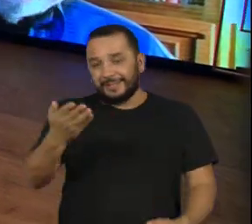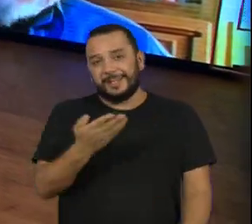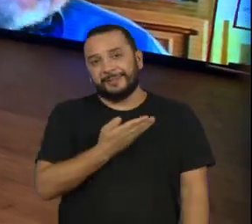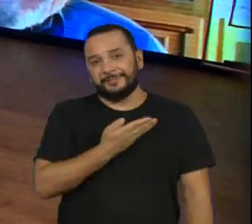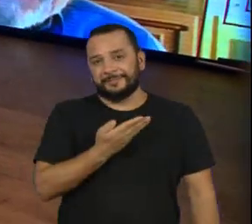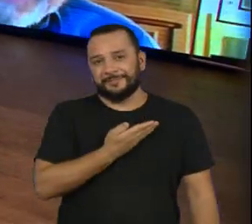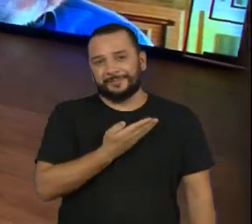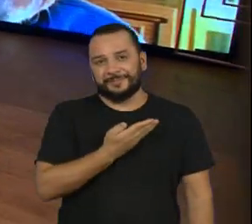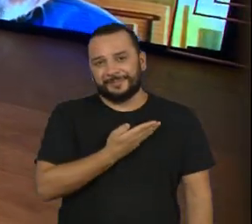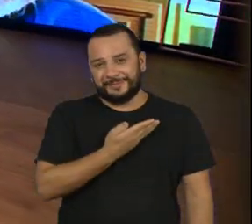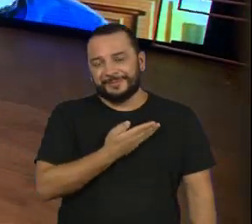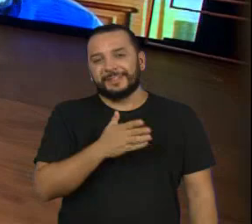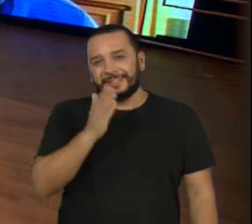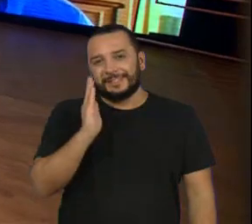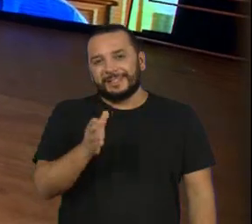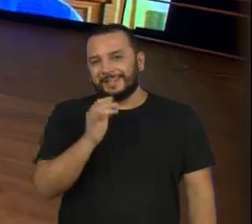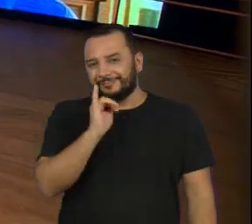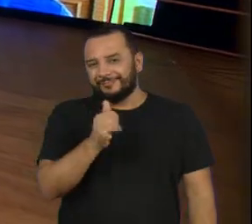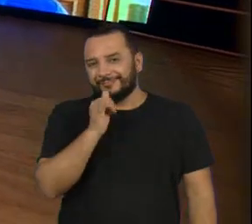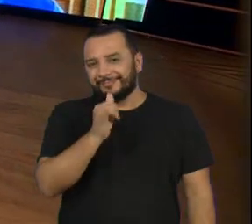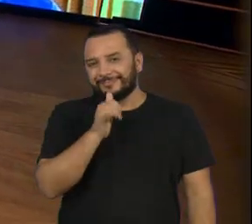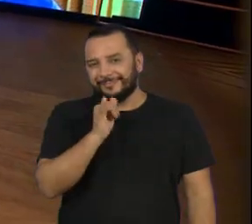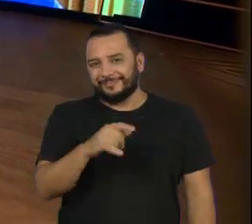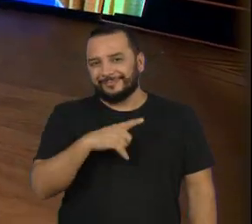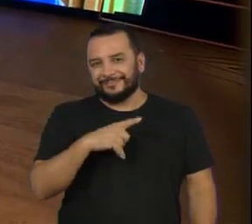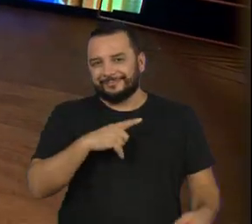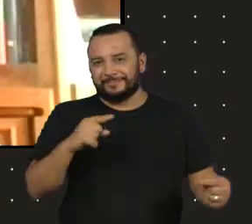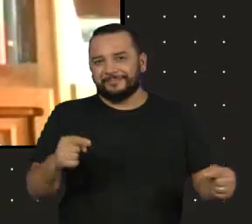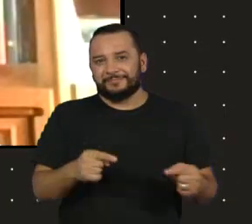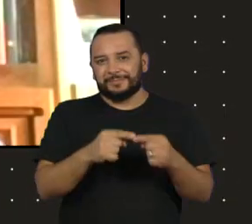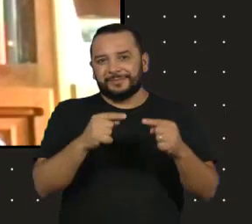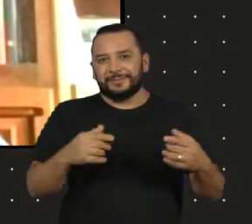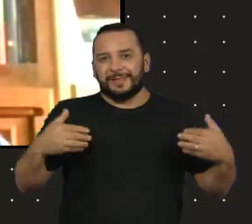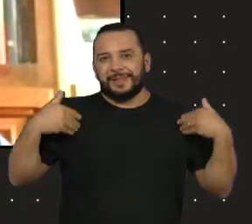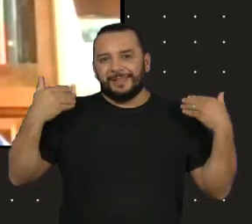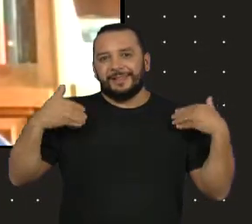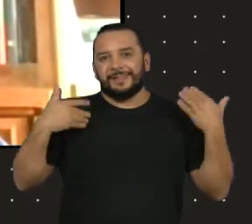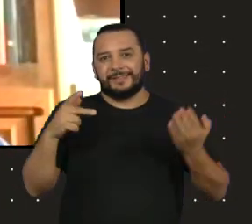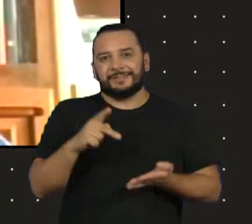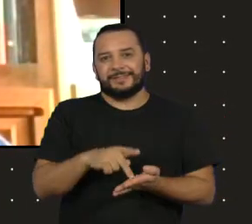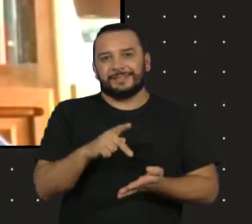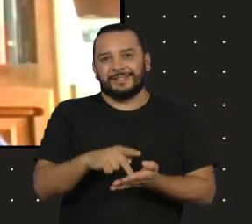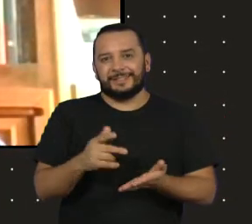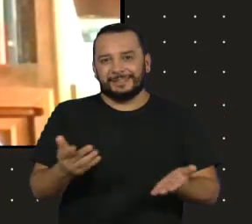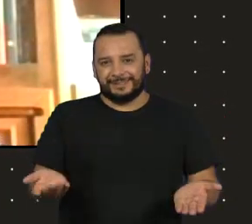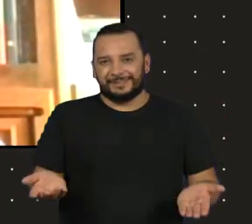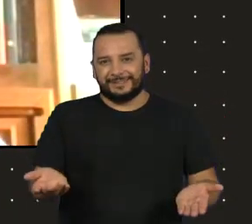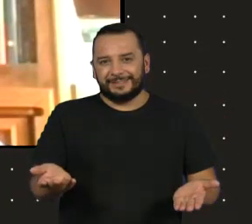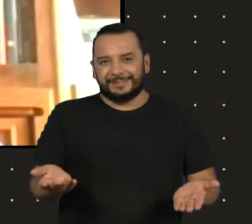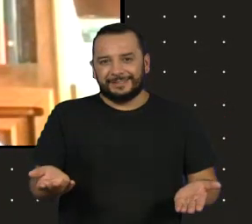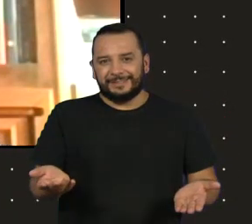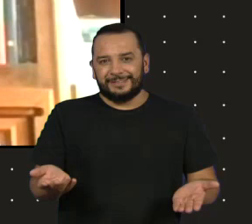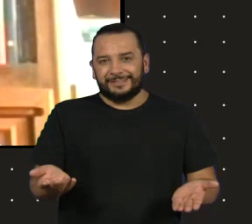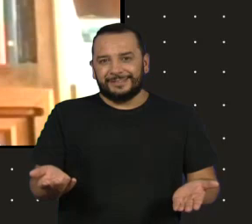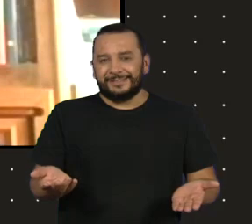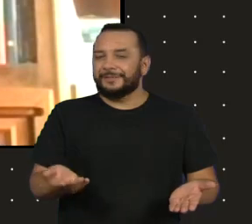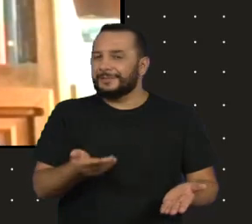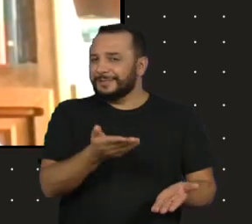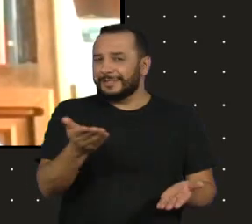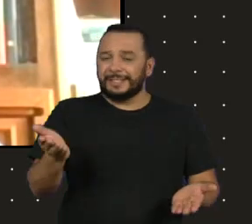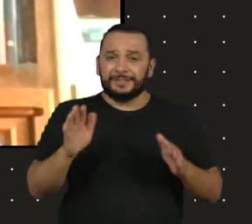agradecer esses queridos amigos que deram seus depoimentos, que me alegram muito,